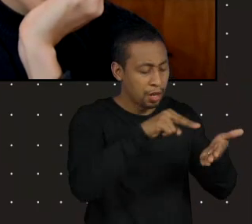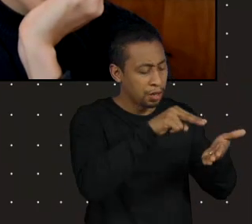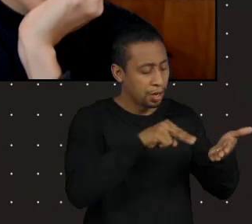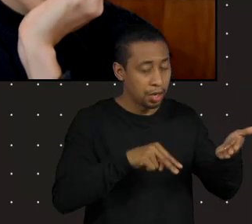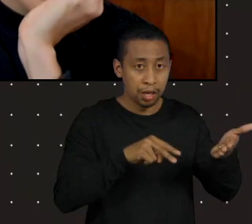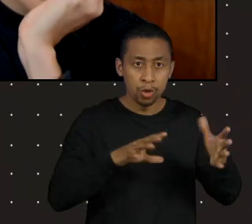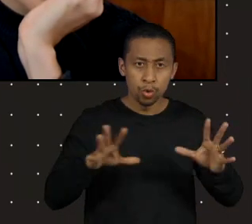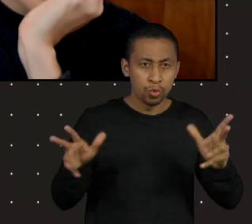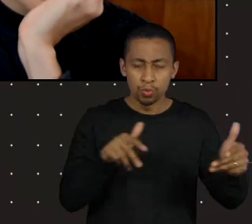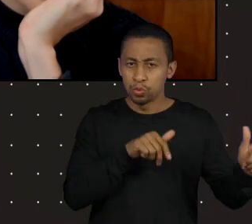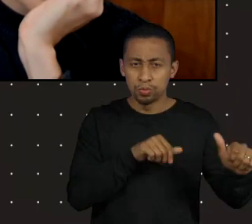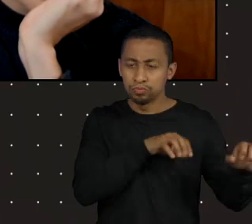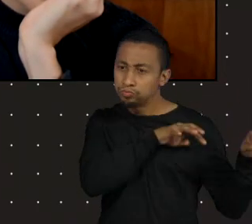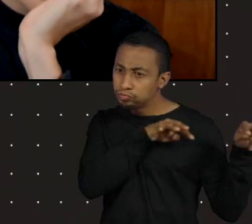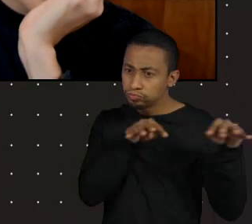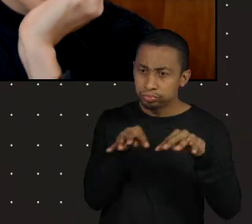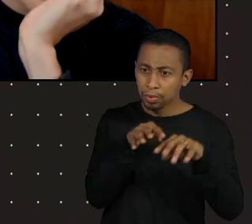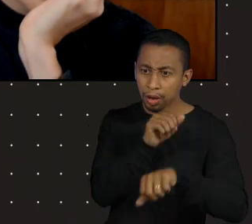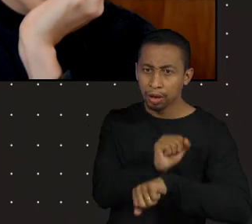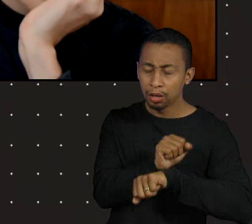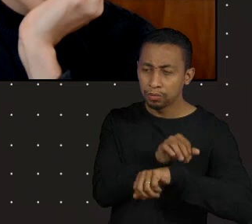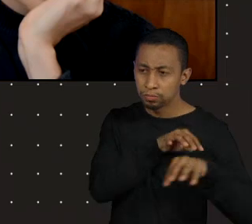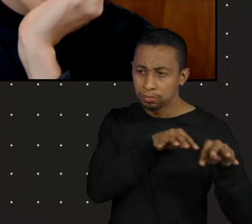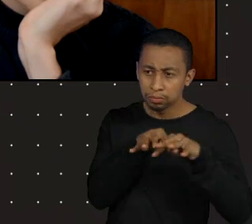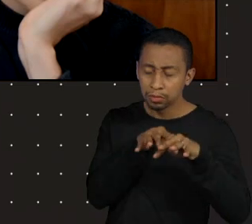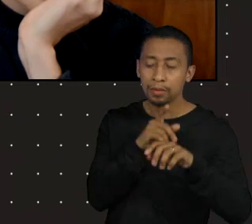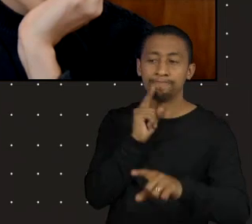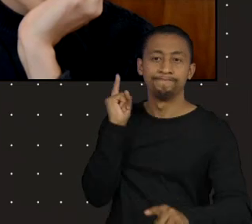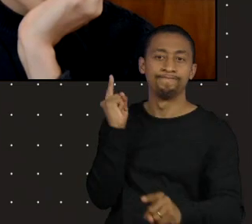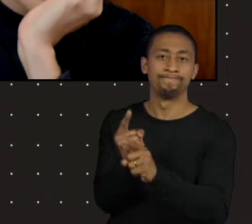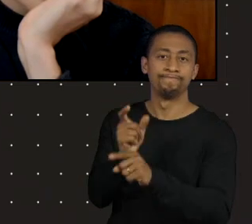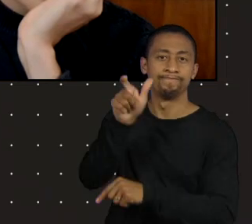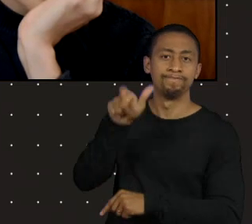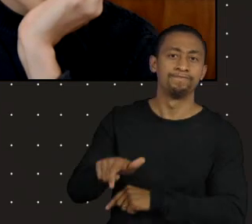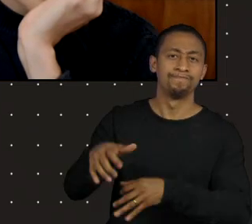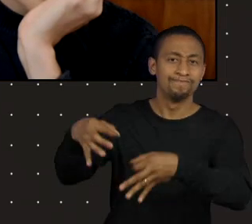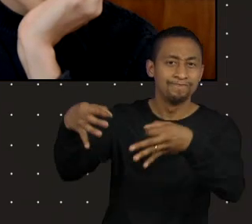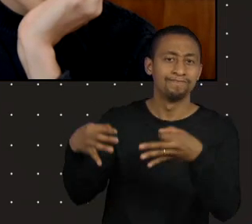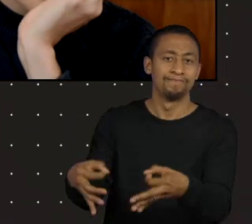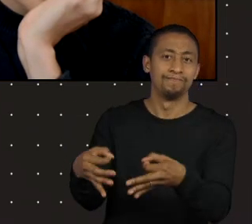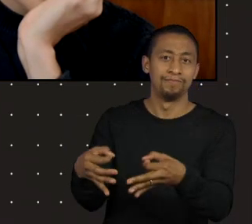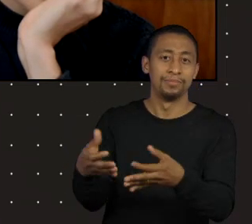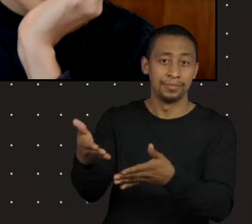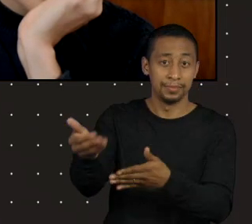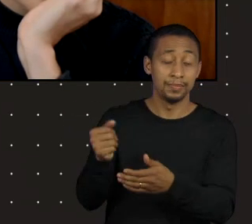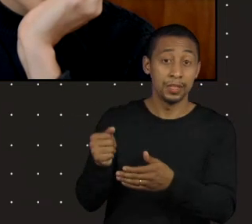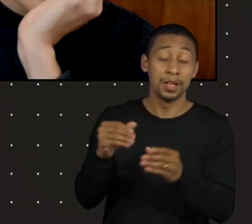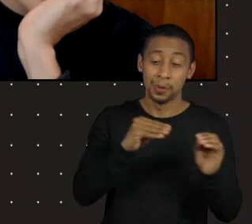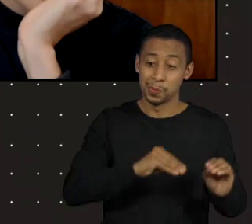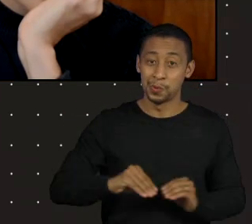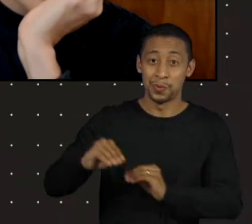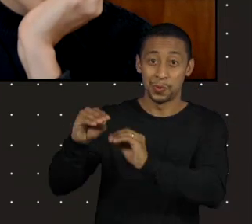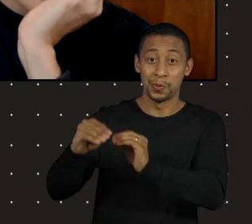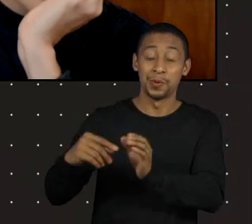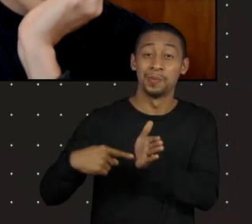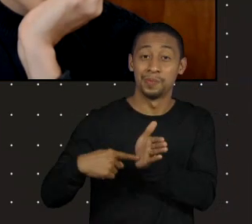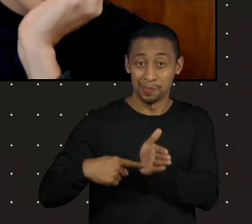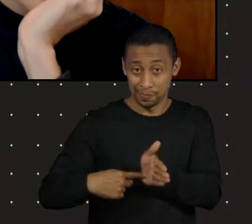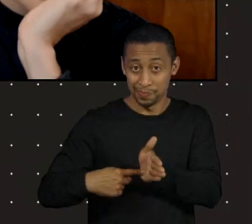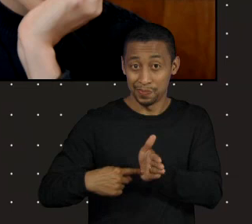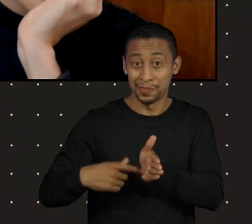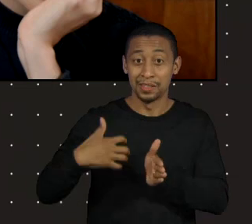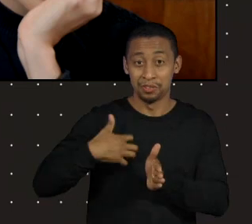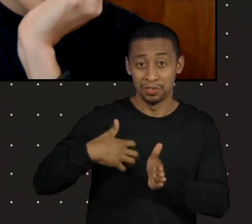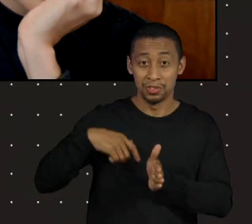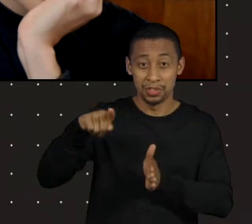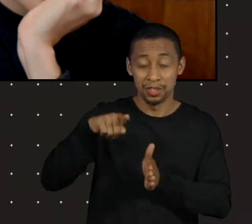atriz? Então, naquele momento, tive certeza que tinha encontrado a atriz para o personagem. A Débora foi morar em Buenos Aires, e quando